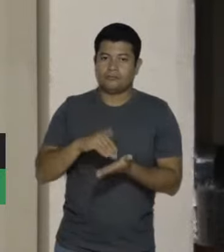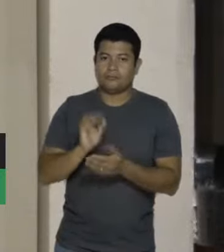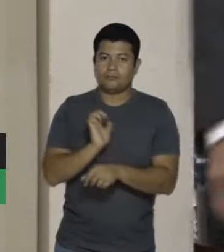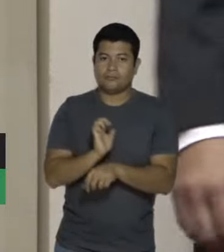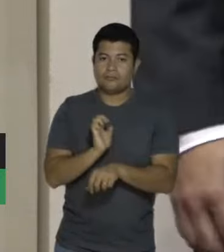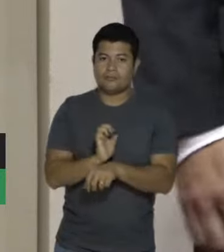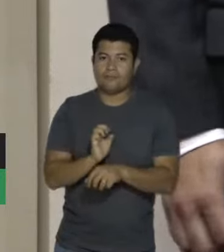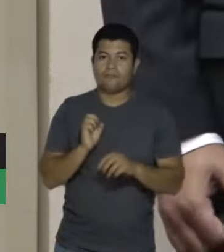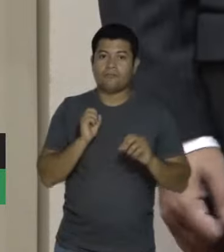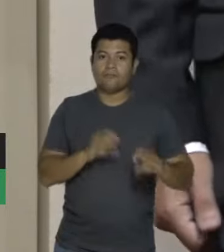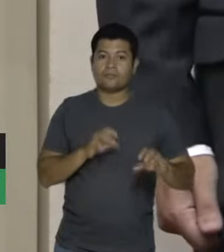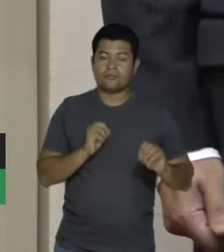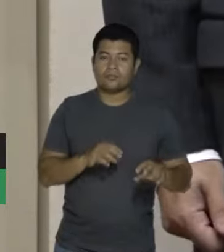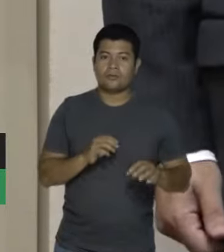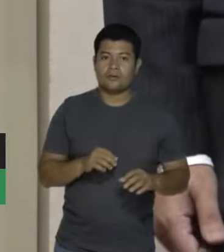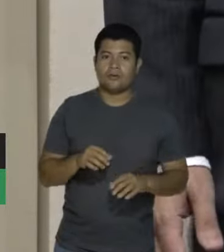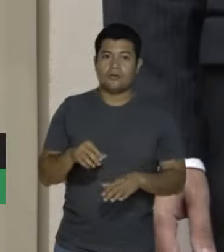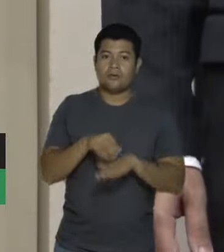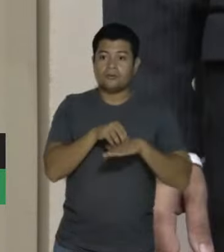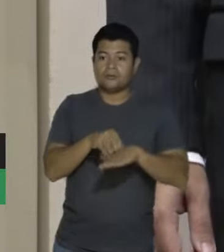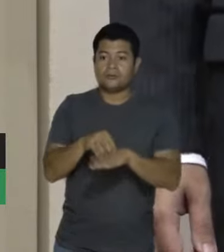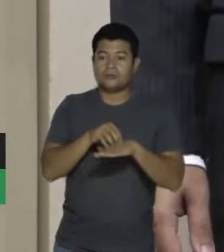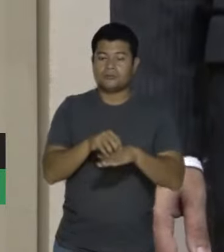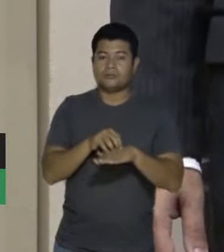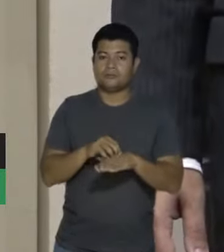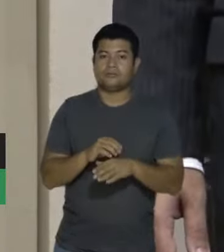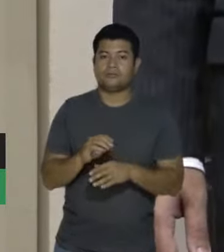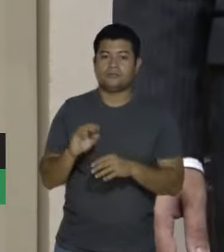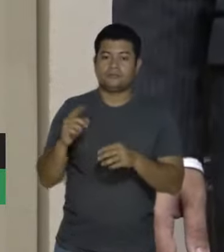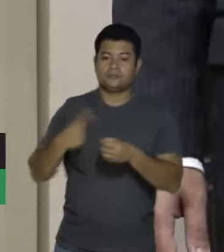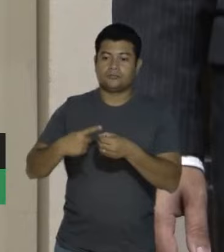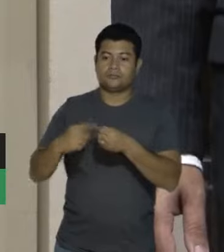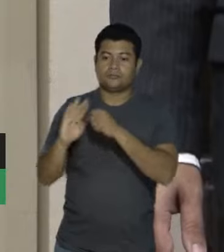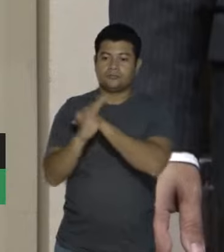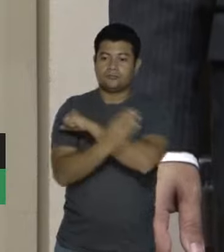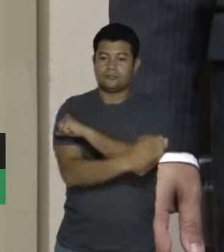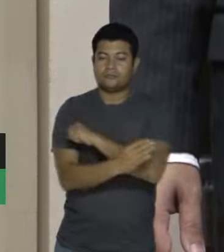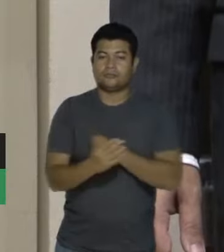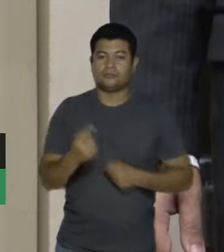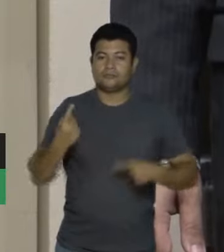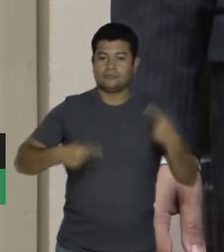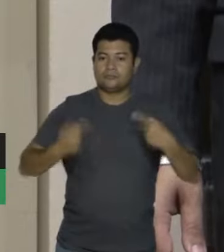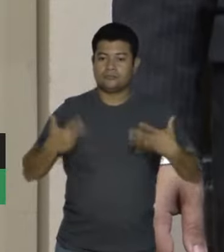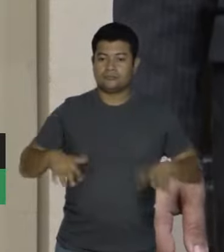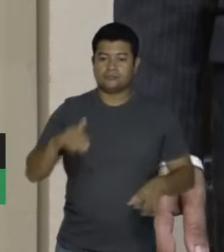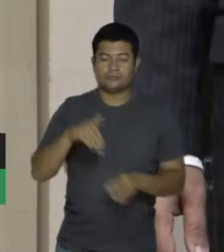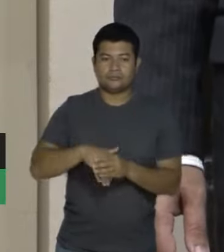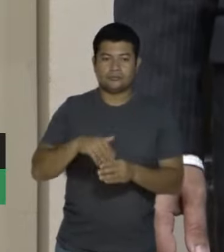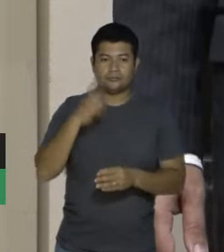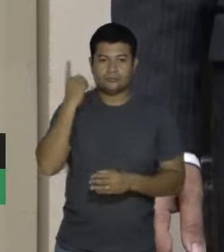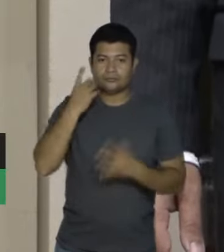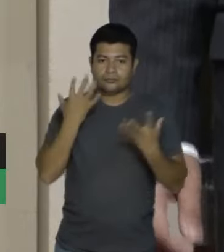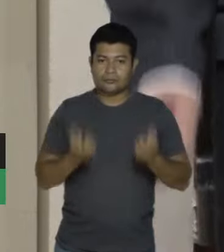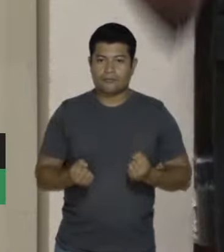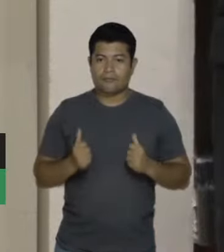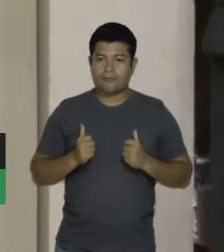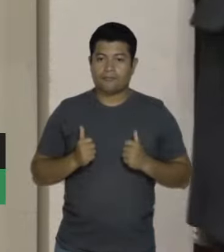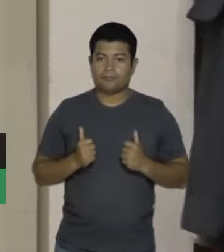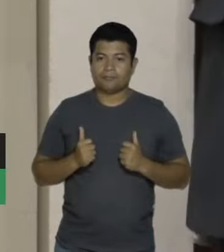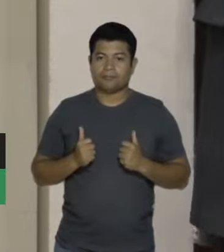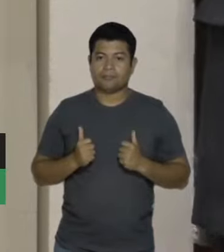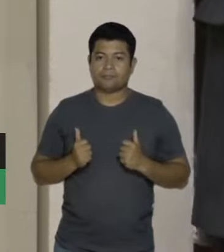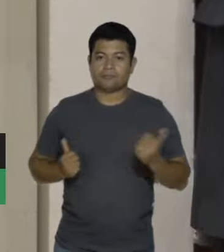de ensino no município de Biguaçu em discussão lá vendo Quem Queira discutir em votação deputados que aprovam permanência como se encontra